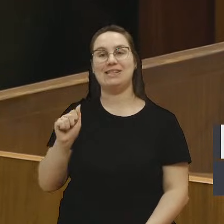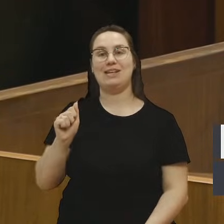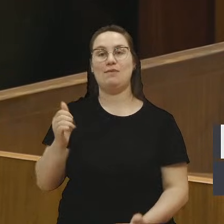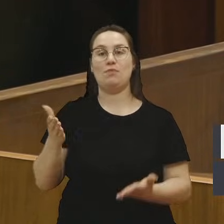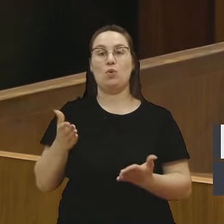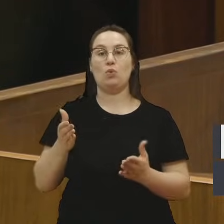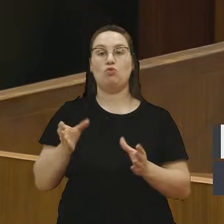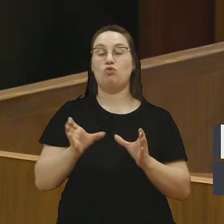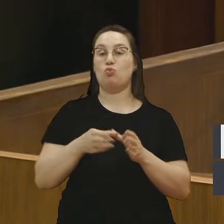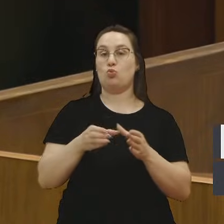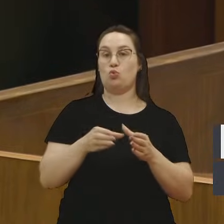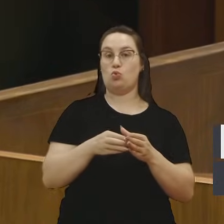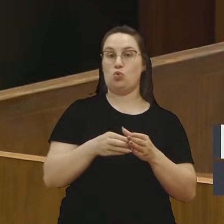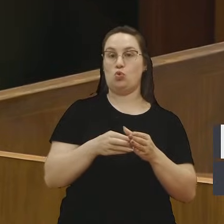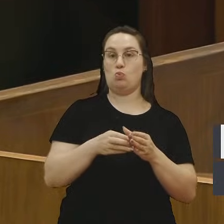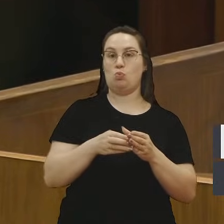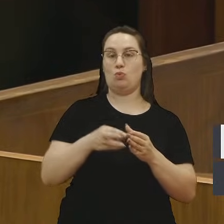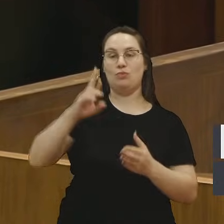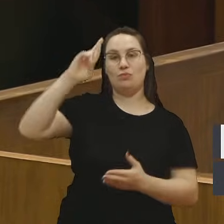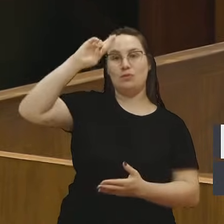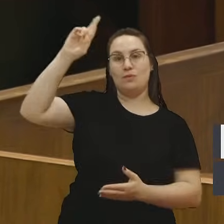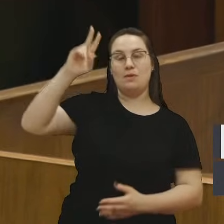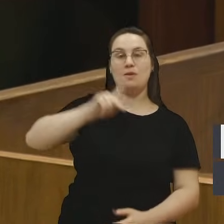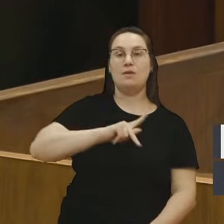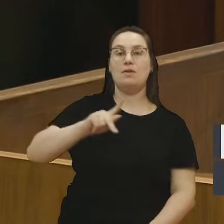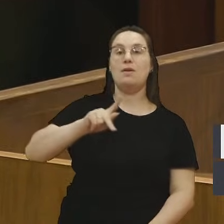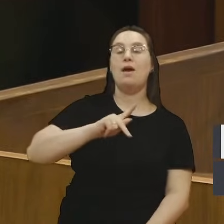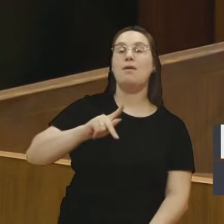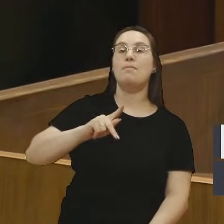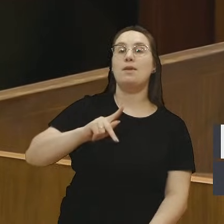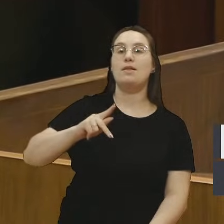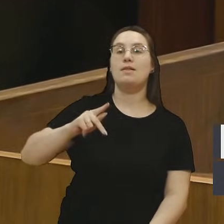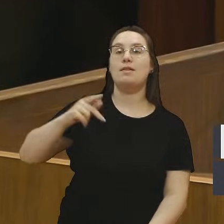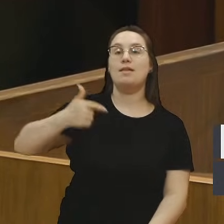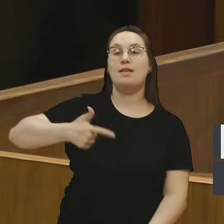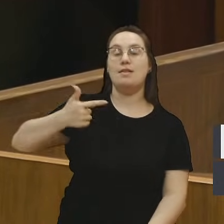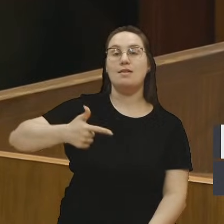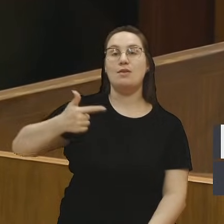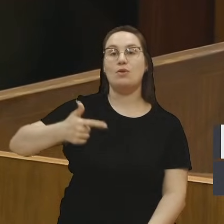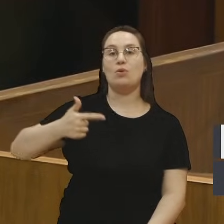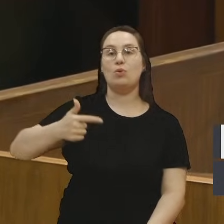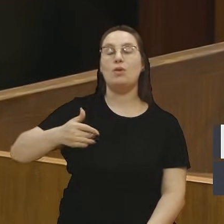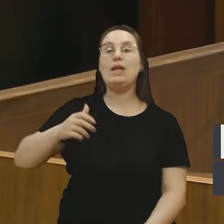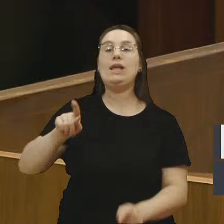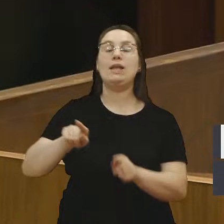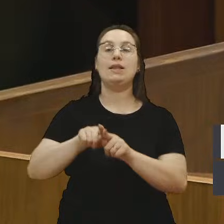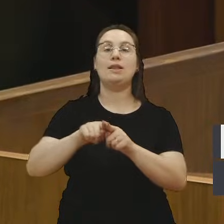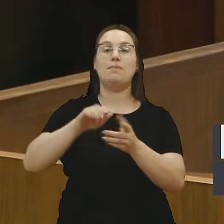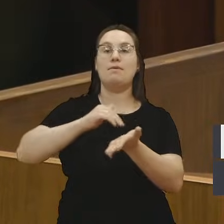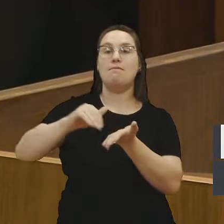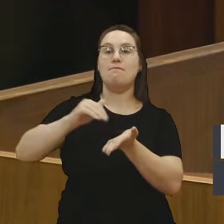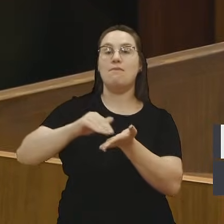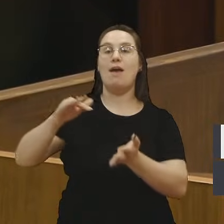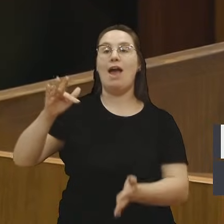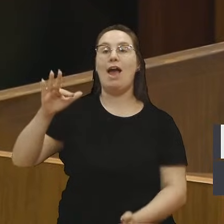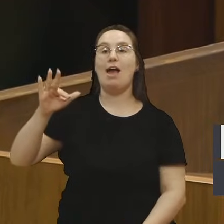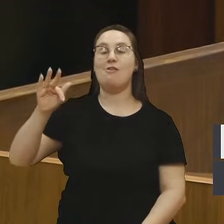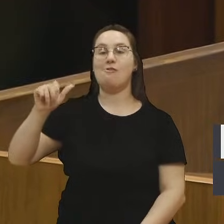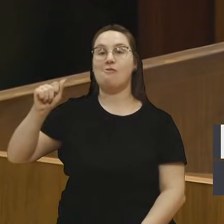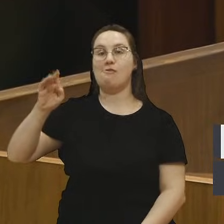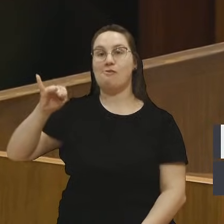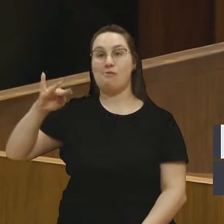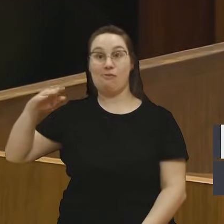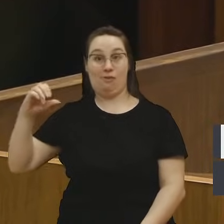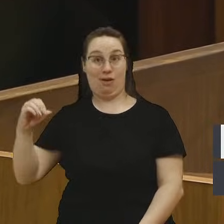composta, além de mim, pelo vice-presidente Mauro Amâncio da Silva e pelo secretário Fábio Carnezella, os quais sou